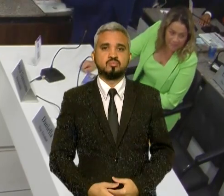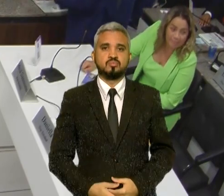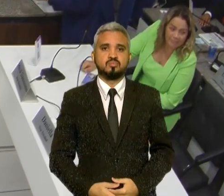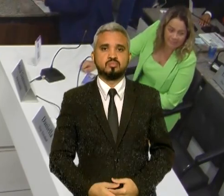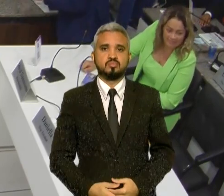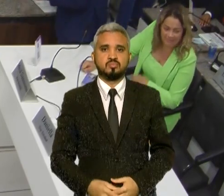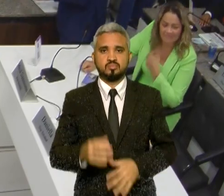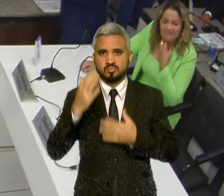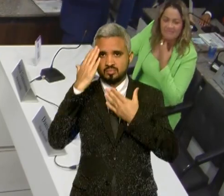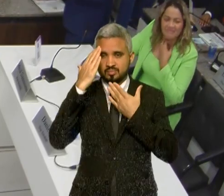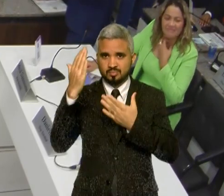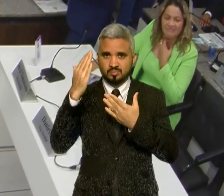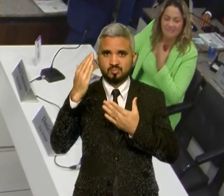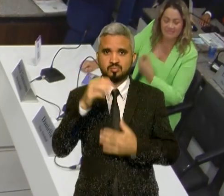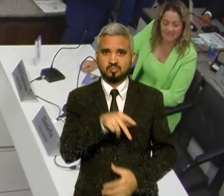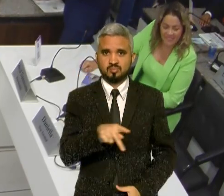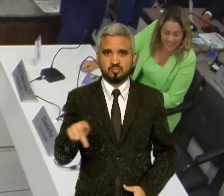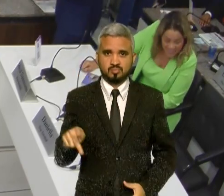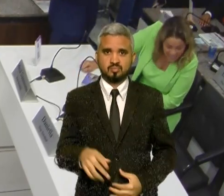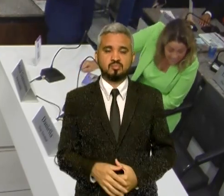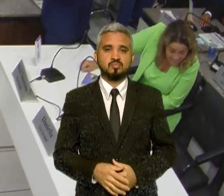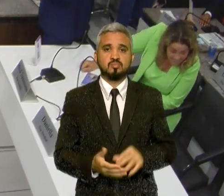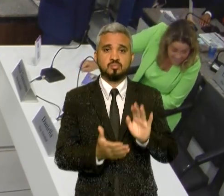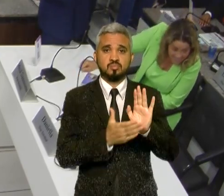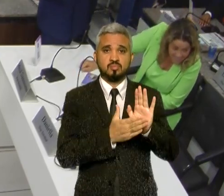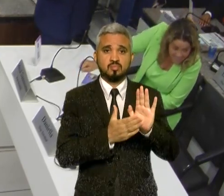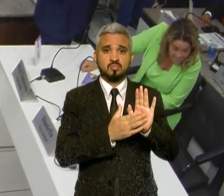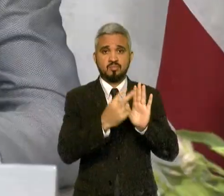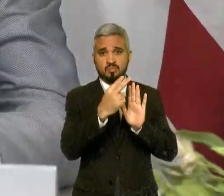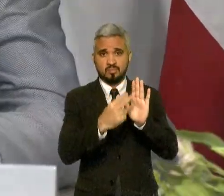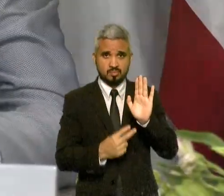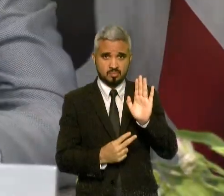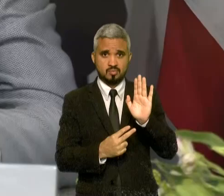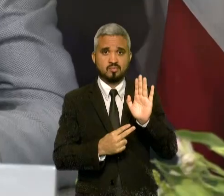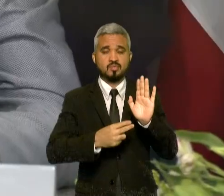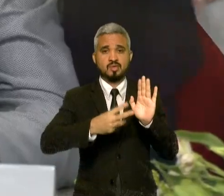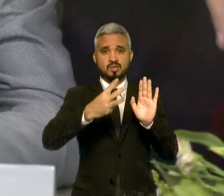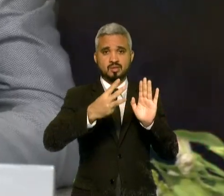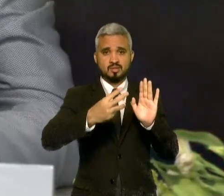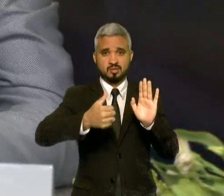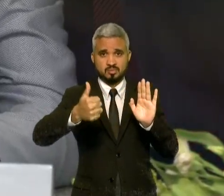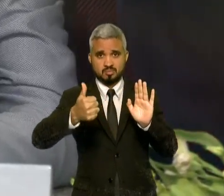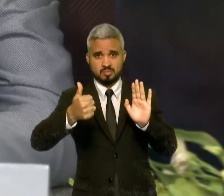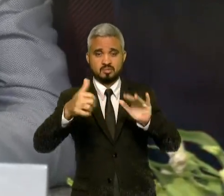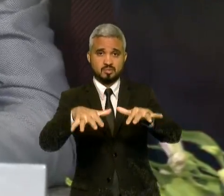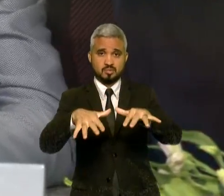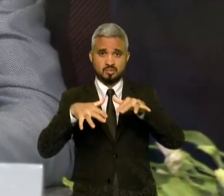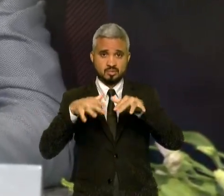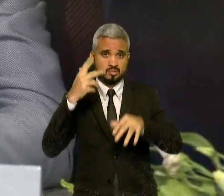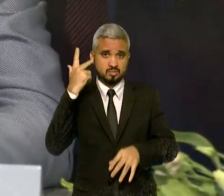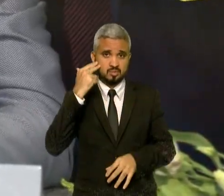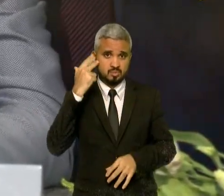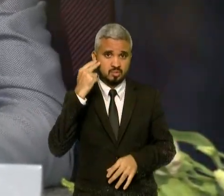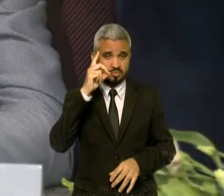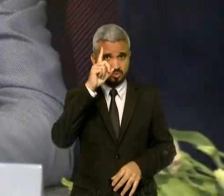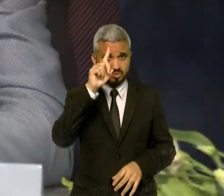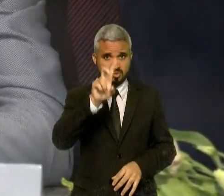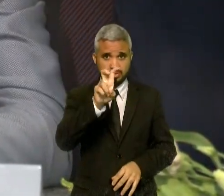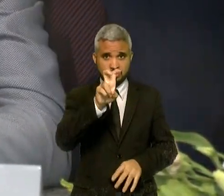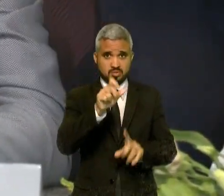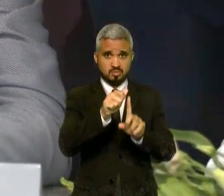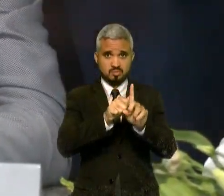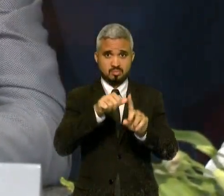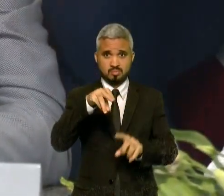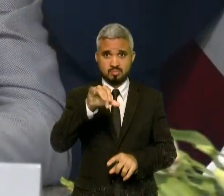Obrigado, senhora presidente. Matéria para leitura da 31ª Sessão Ordinária do dia 5 de 5 de